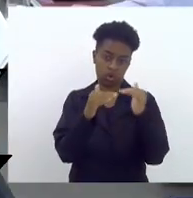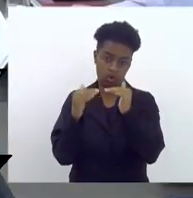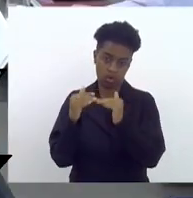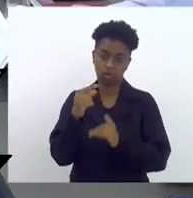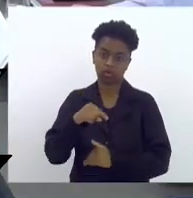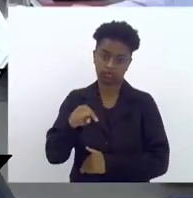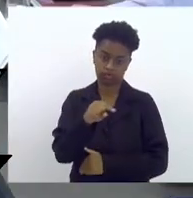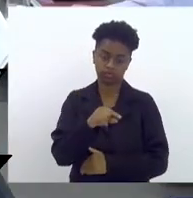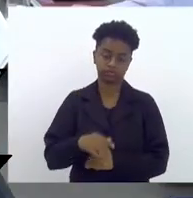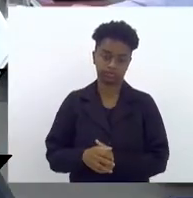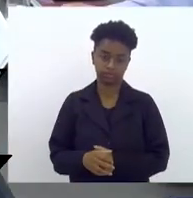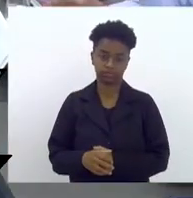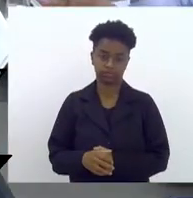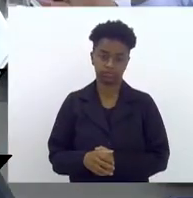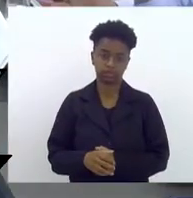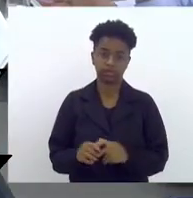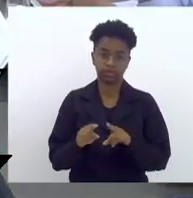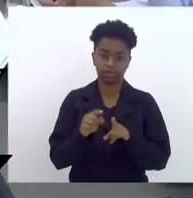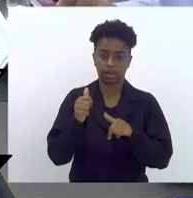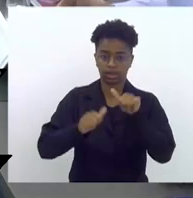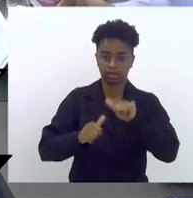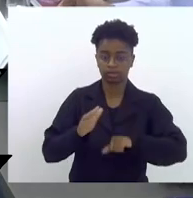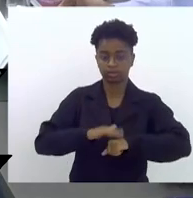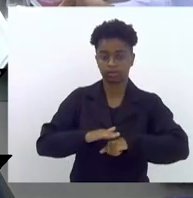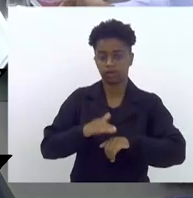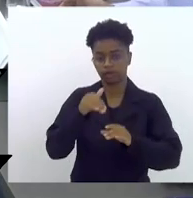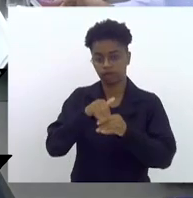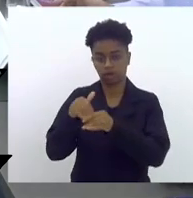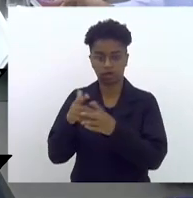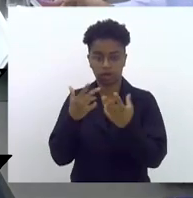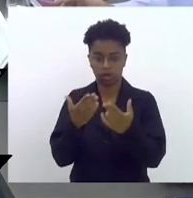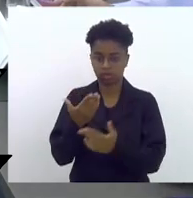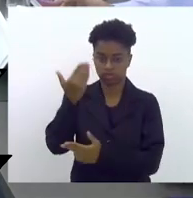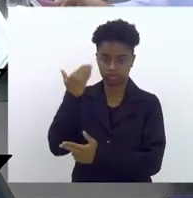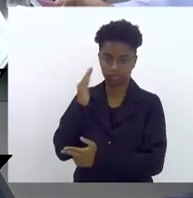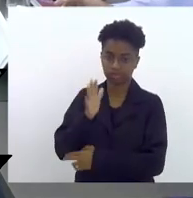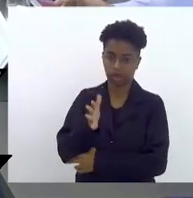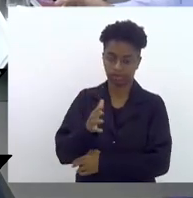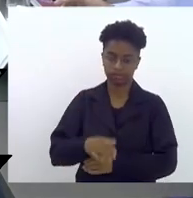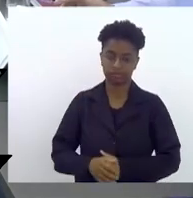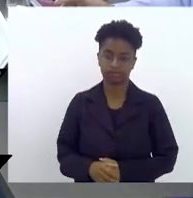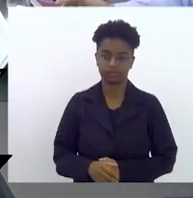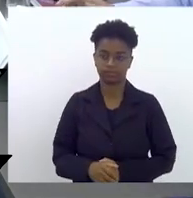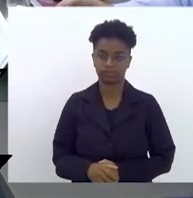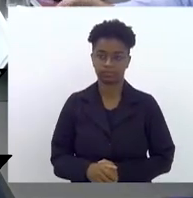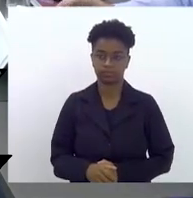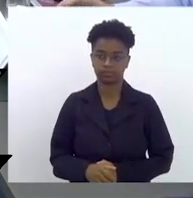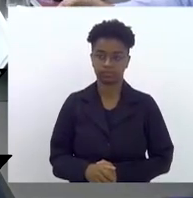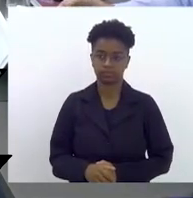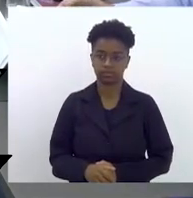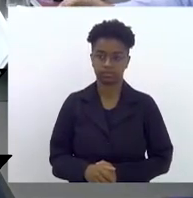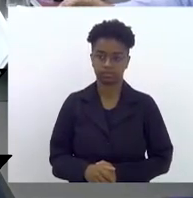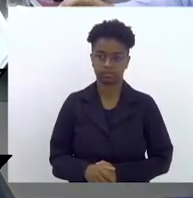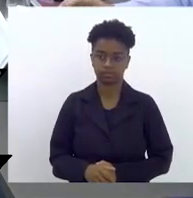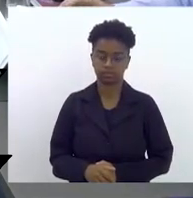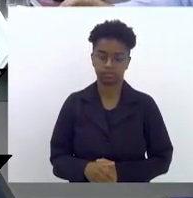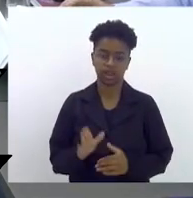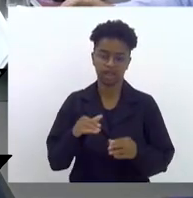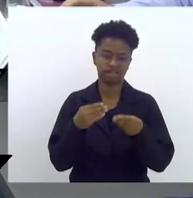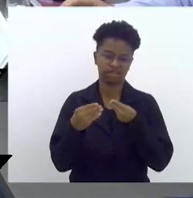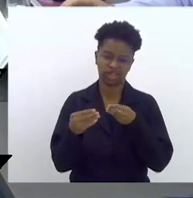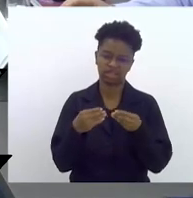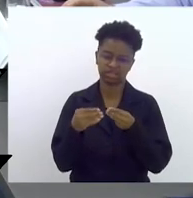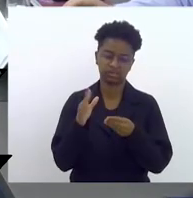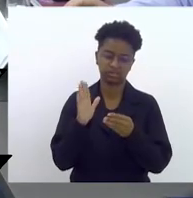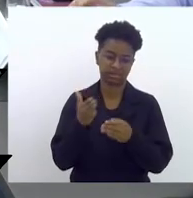retratação de revisão do seu voto Como já fez várias vezes é um deputado sempre muito flexível com